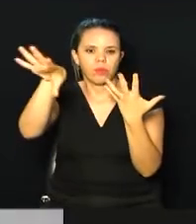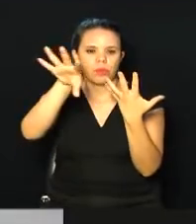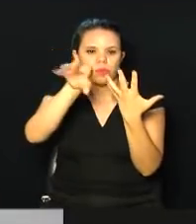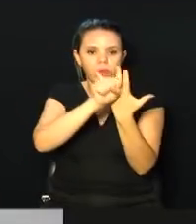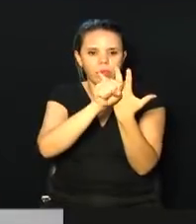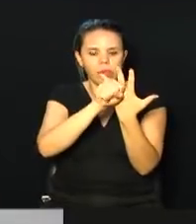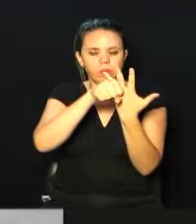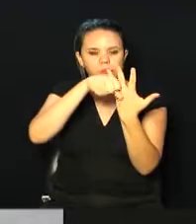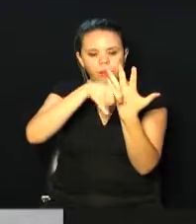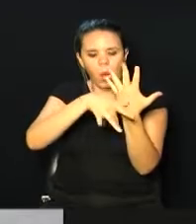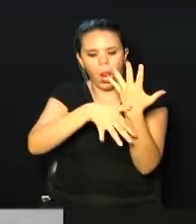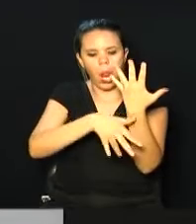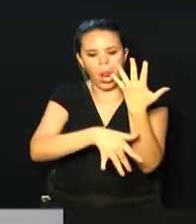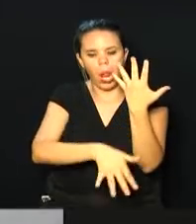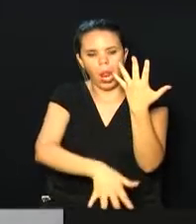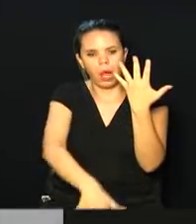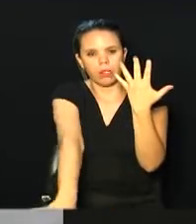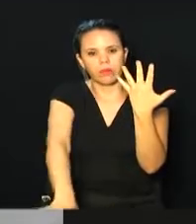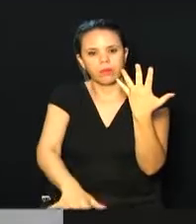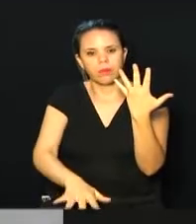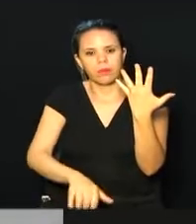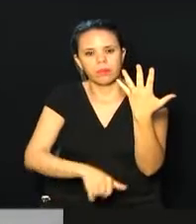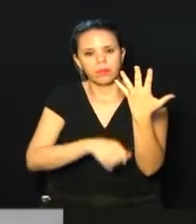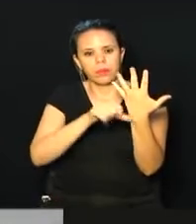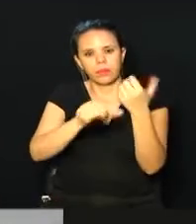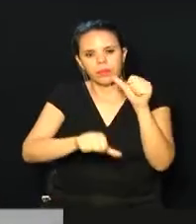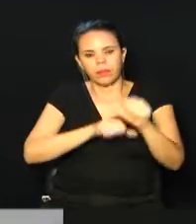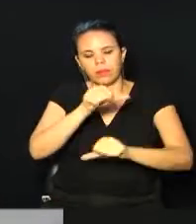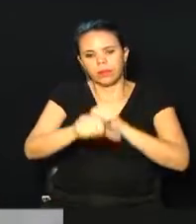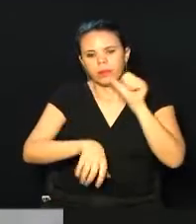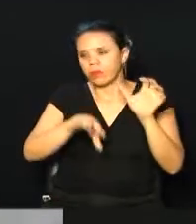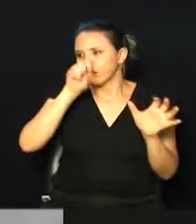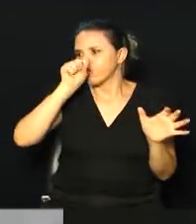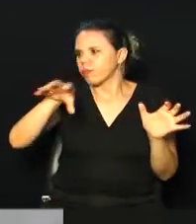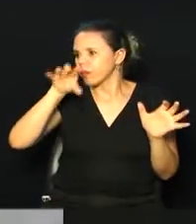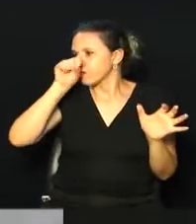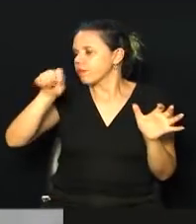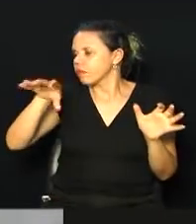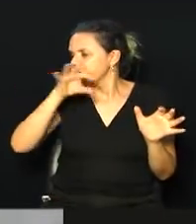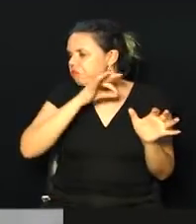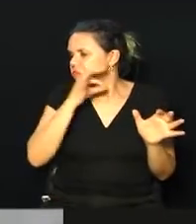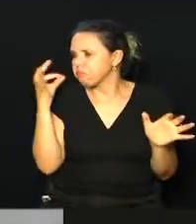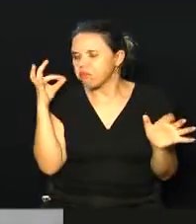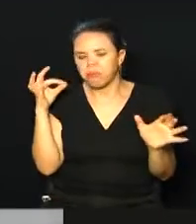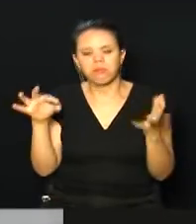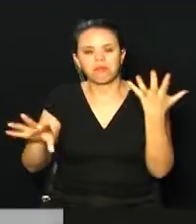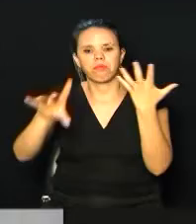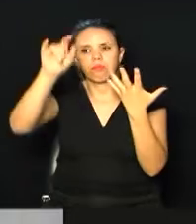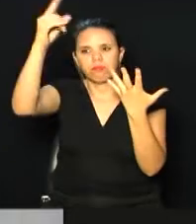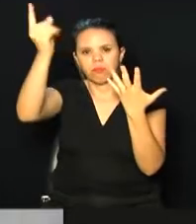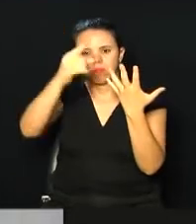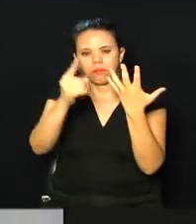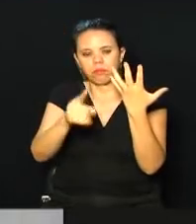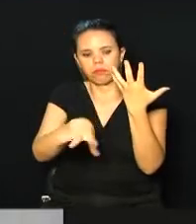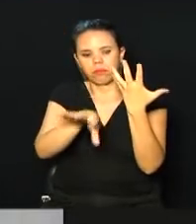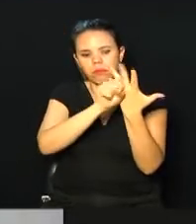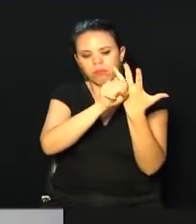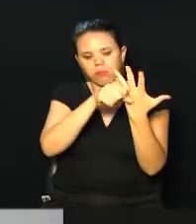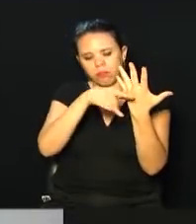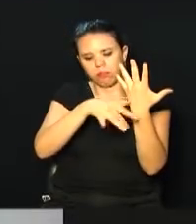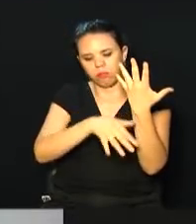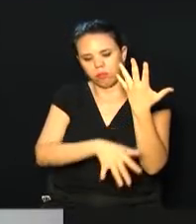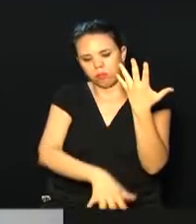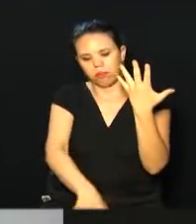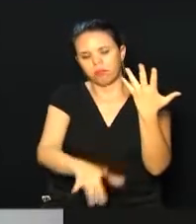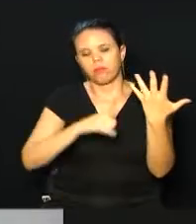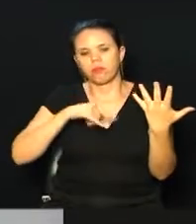atmosfera e o transforma em oxigênio. Então, é um filtro natural. Quanto mais